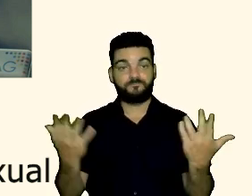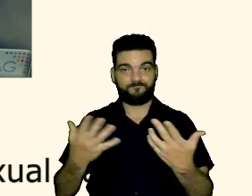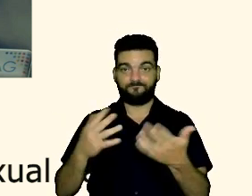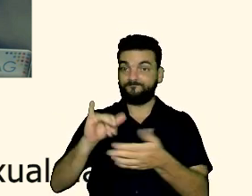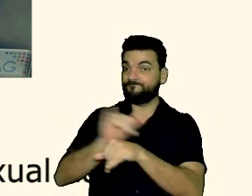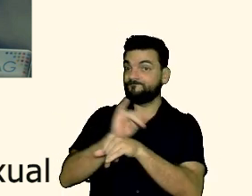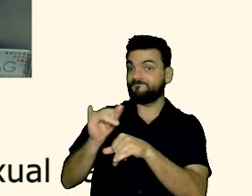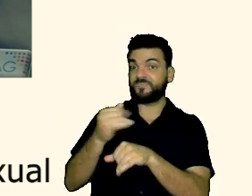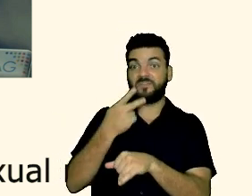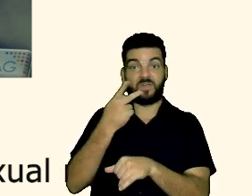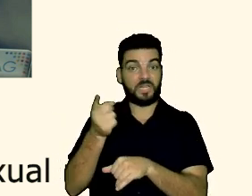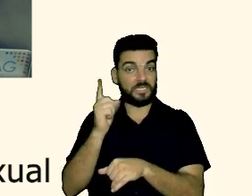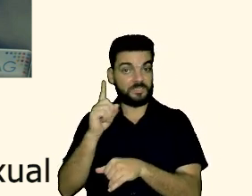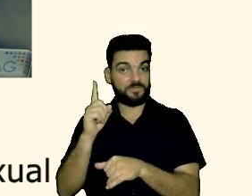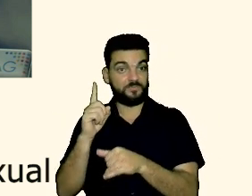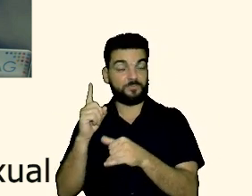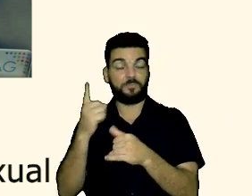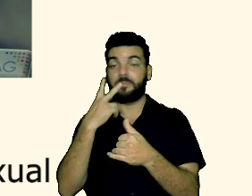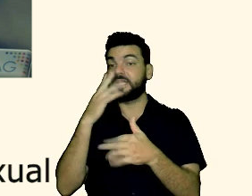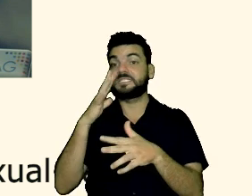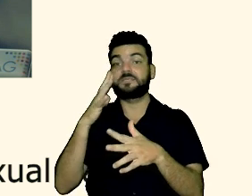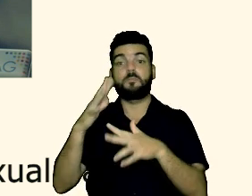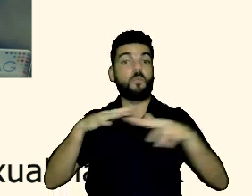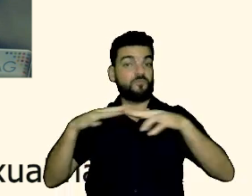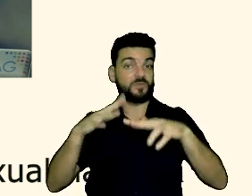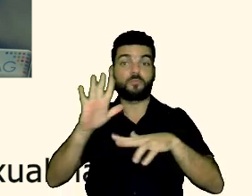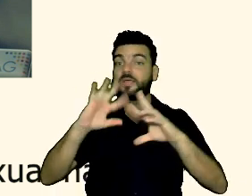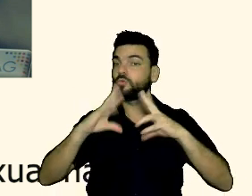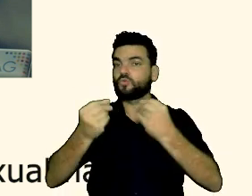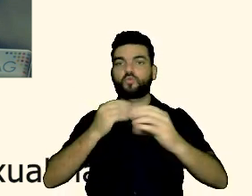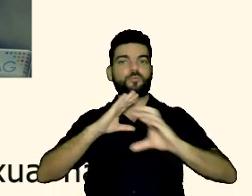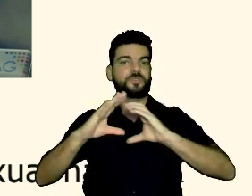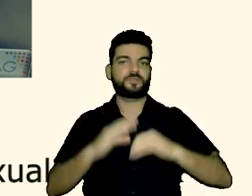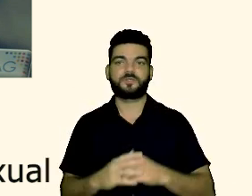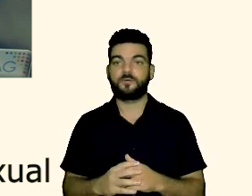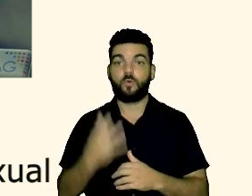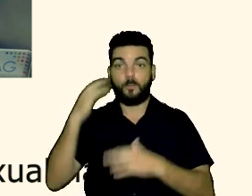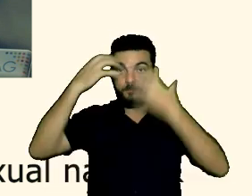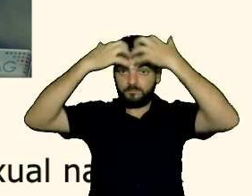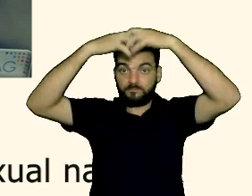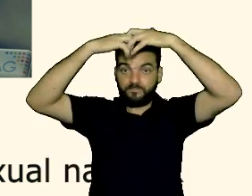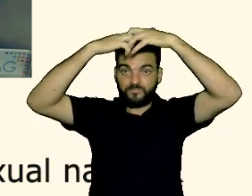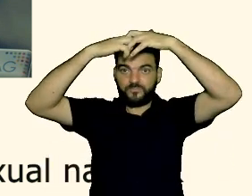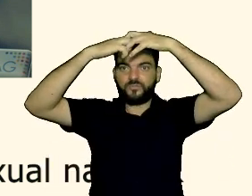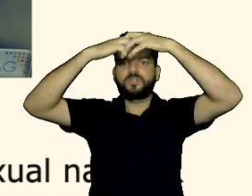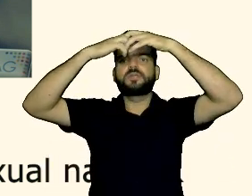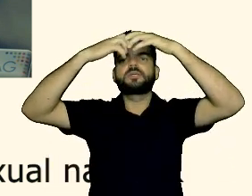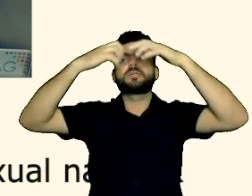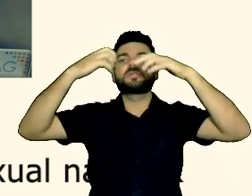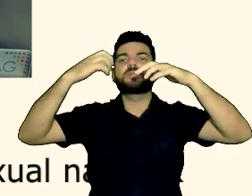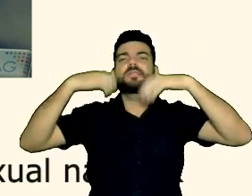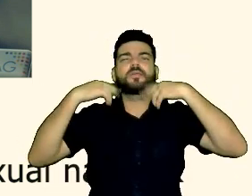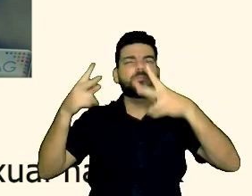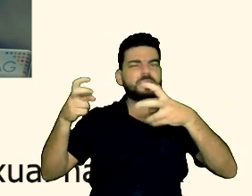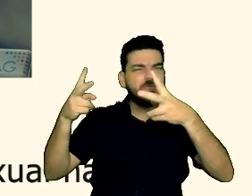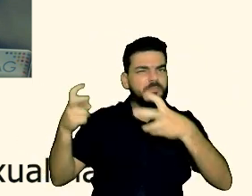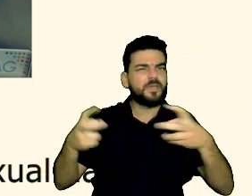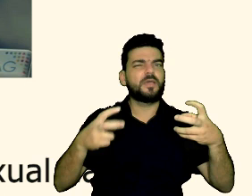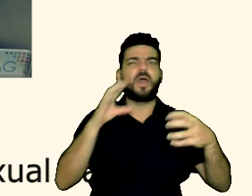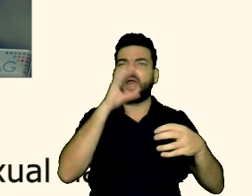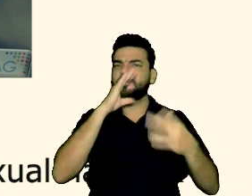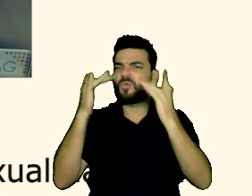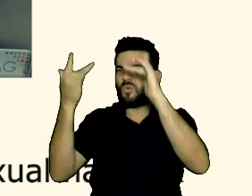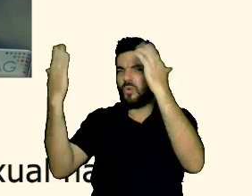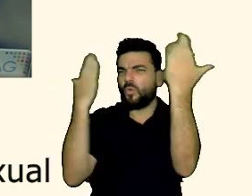né? O nosso cérebro é muito programado para logo fazer uma percepção de confiança, de credibilidade, e depois se gosta